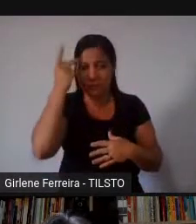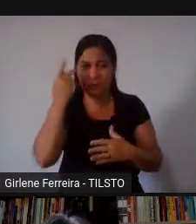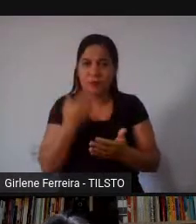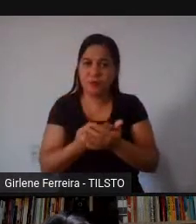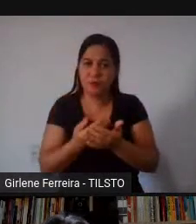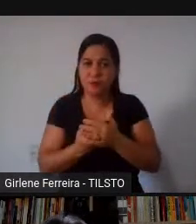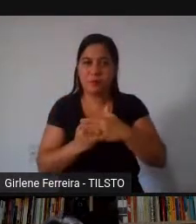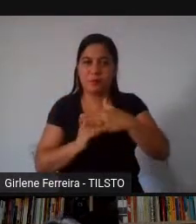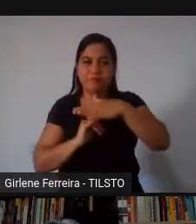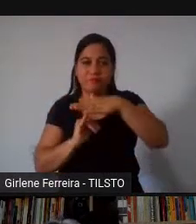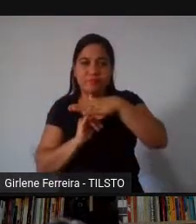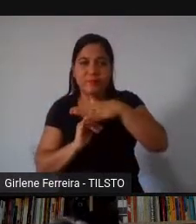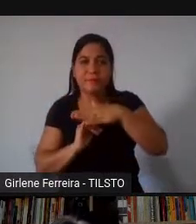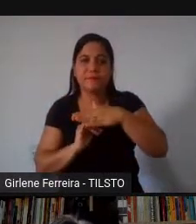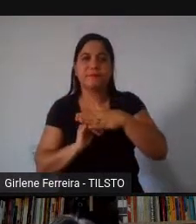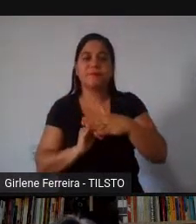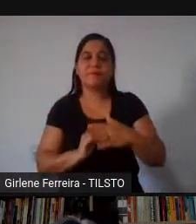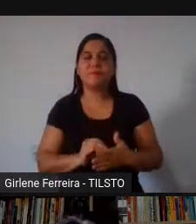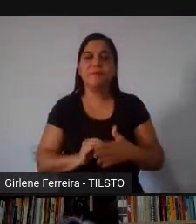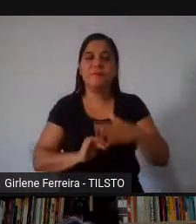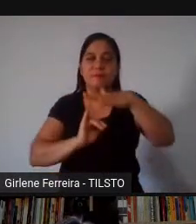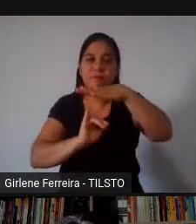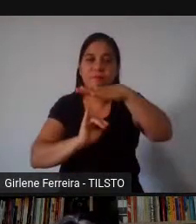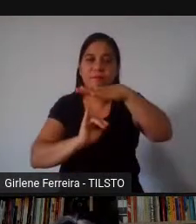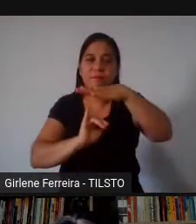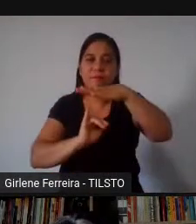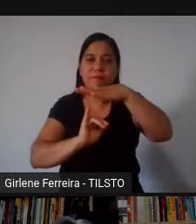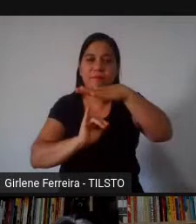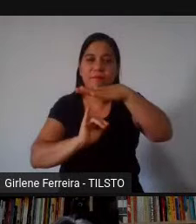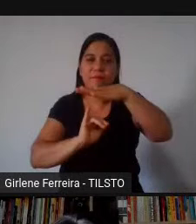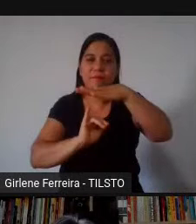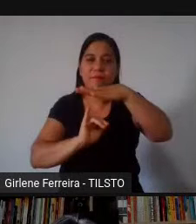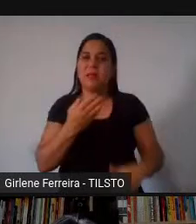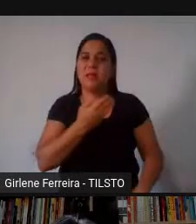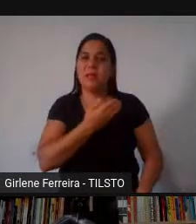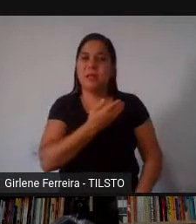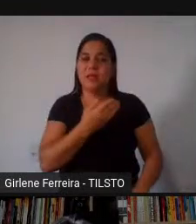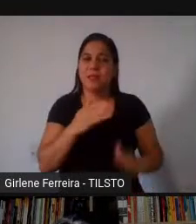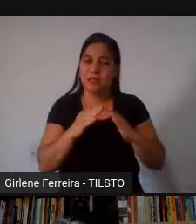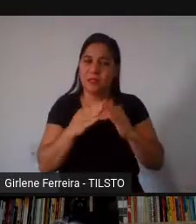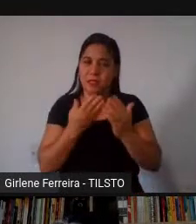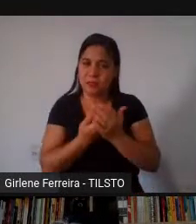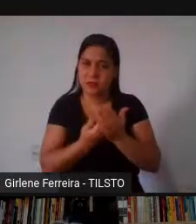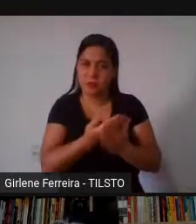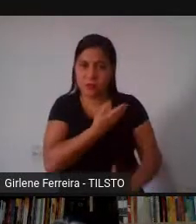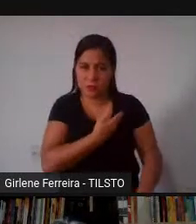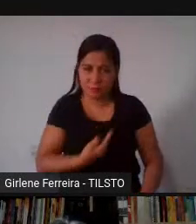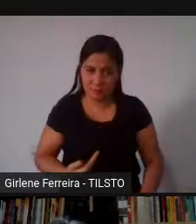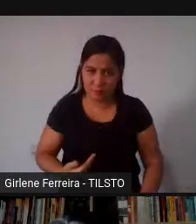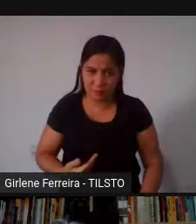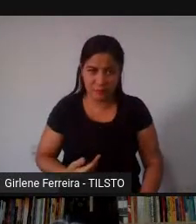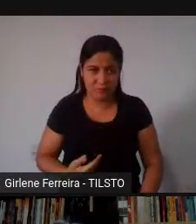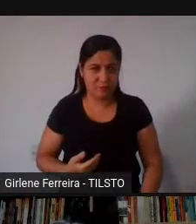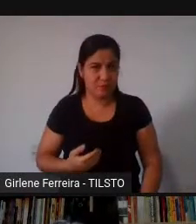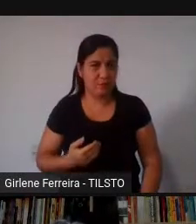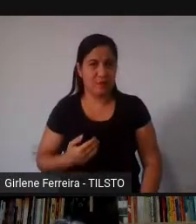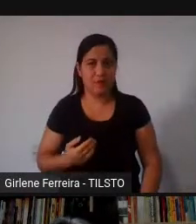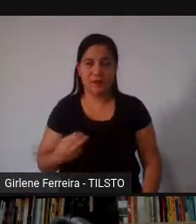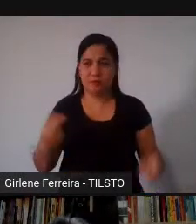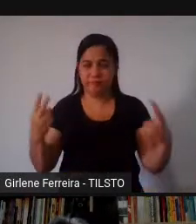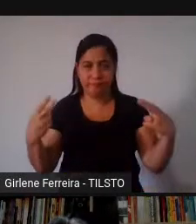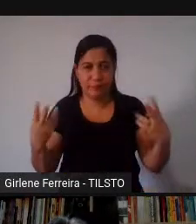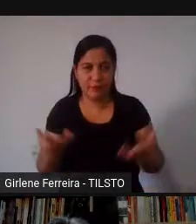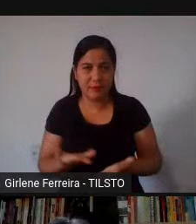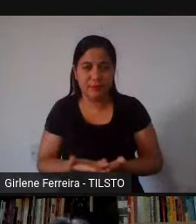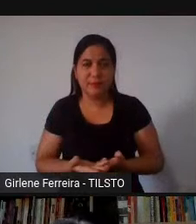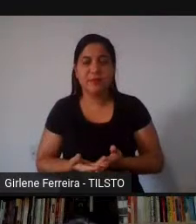institutos federais, que são escolas públicas de excelência, e que talvez lá, né, está fazendo